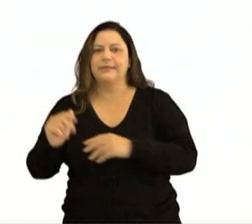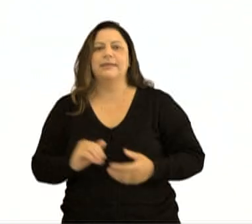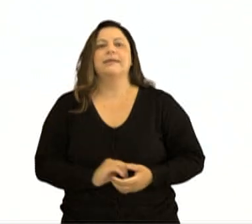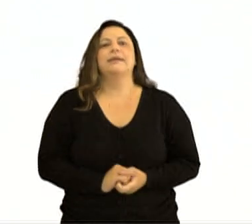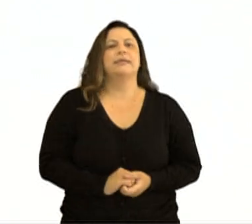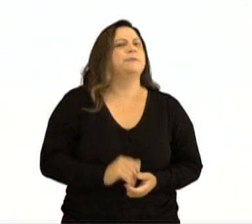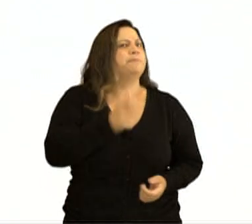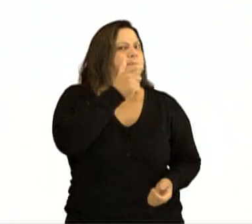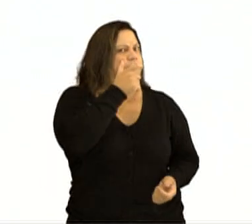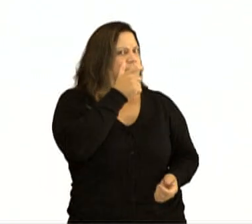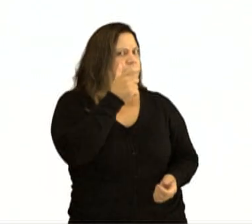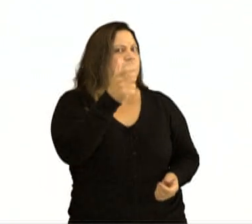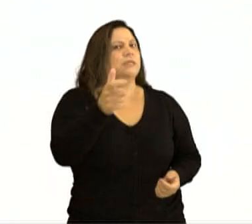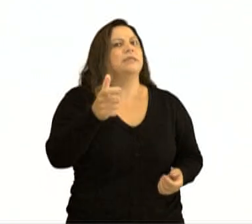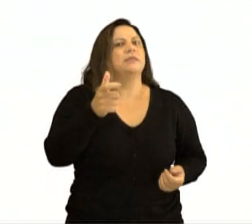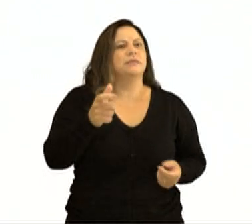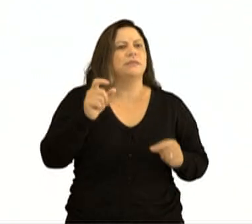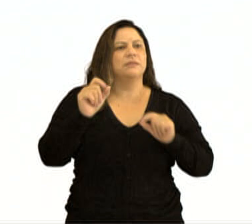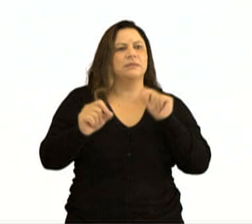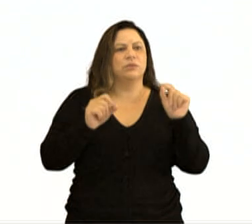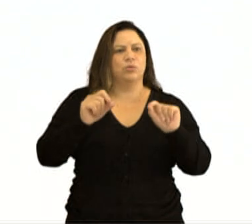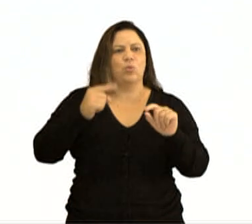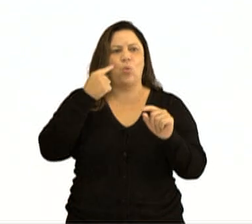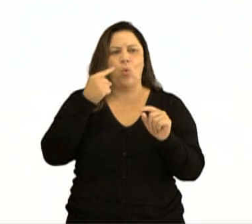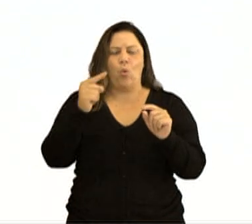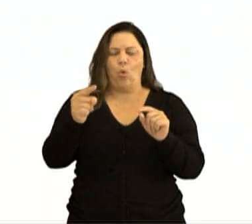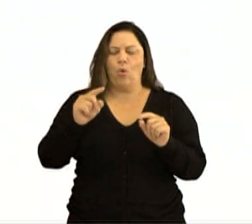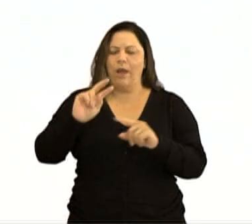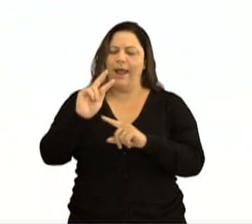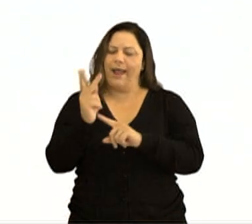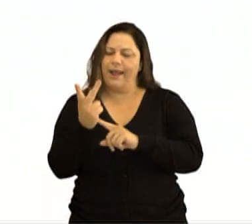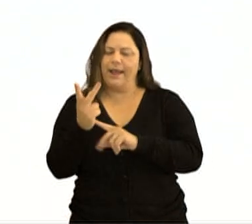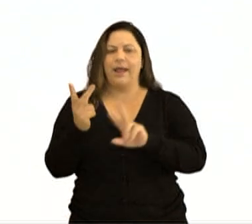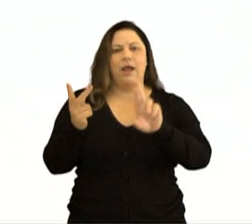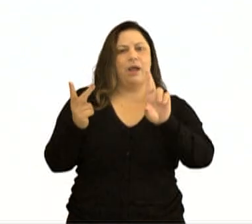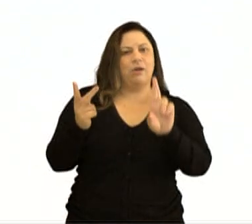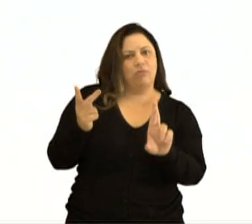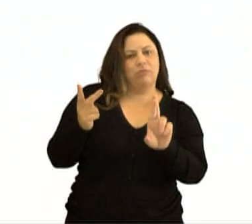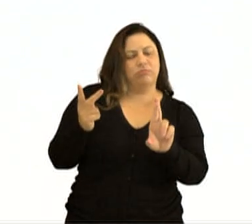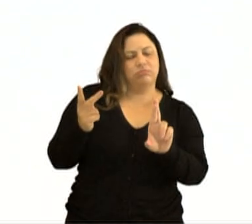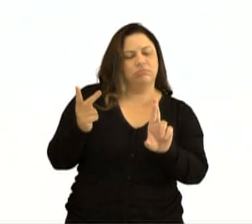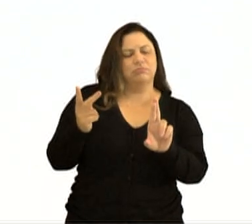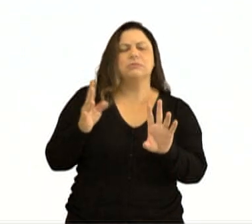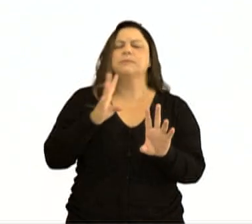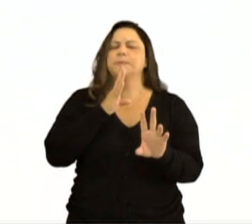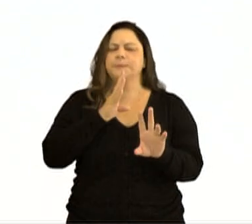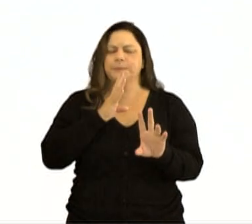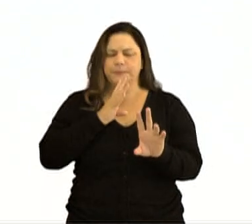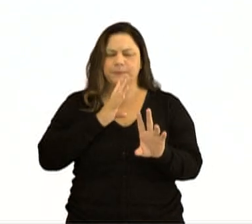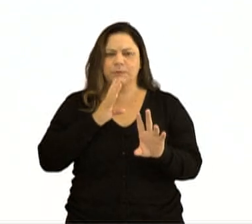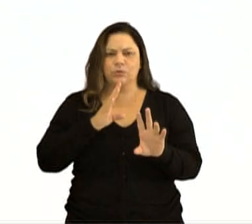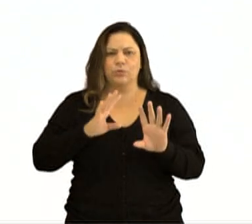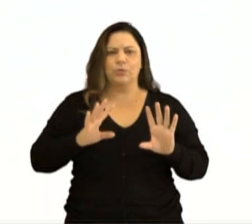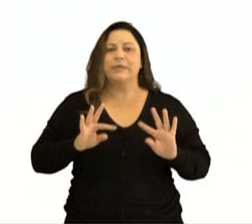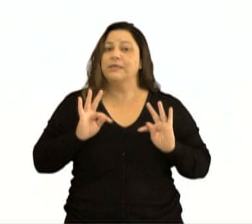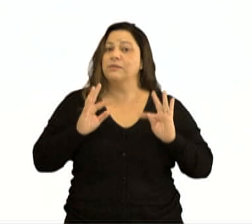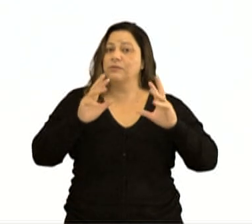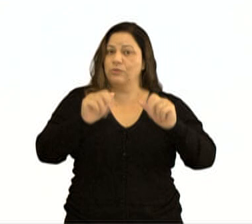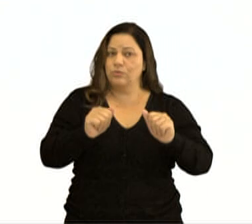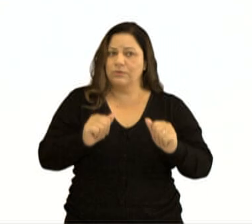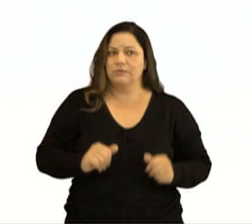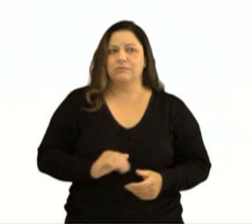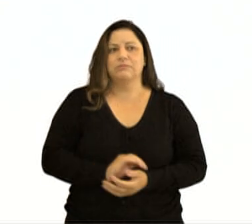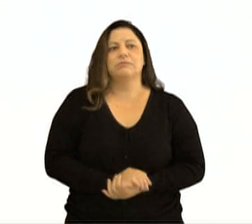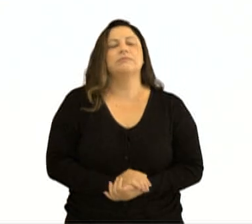bem interessante, quando eu tenho uma das incógnitas, ou H ou R, e conheço a área total. Por isso que é interessante essa